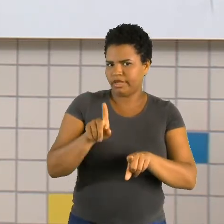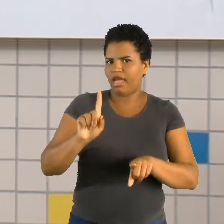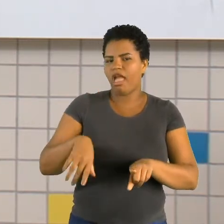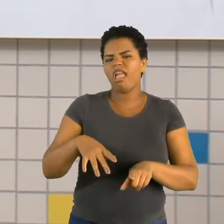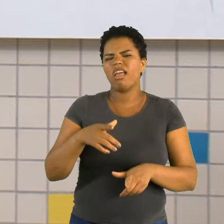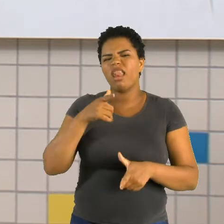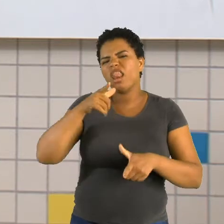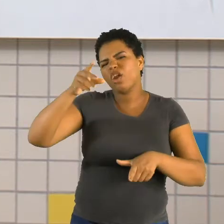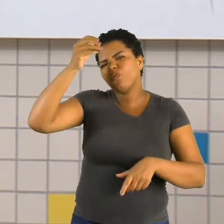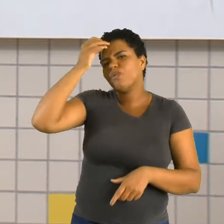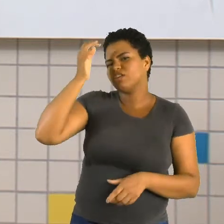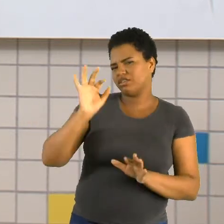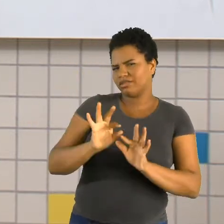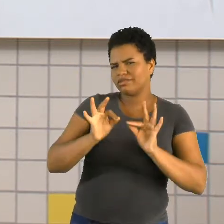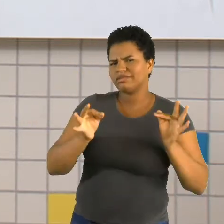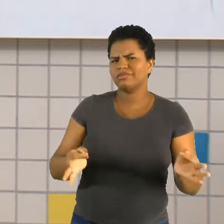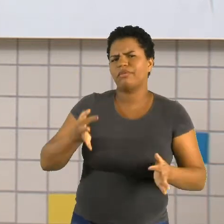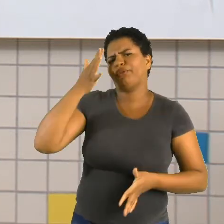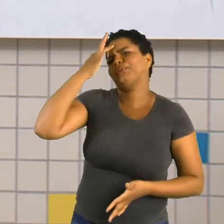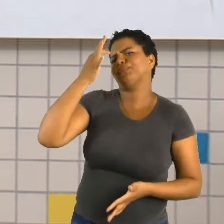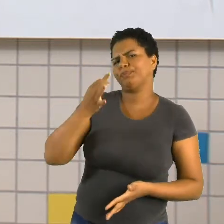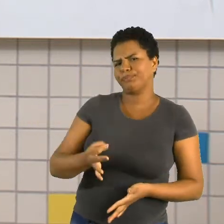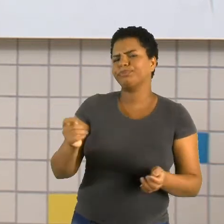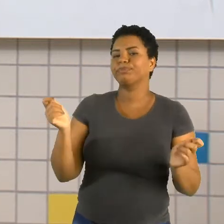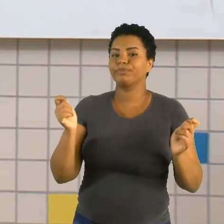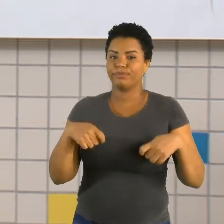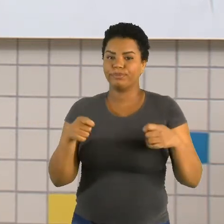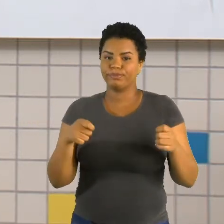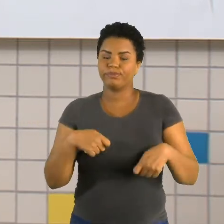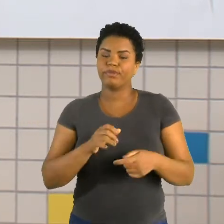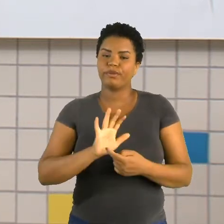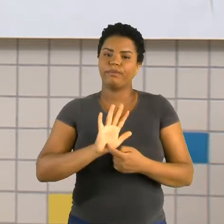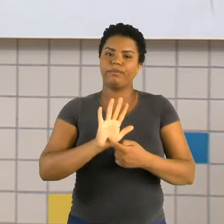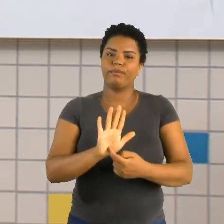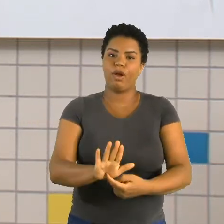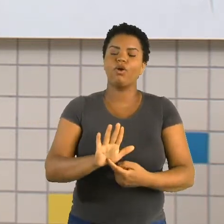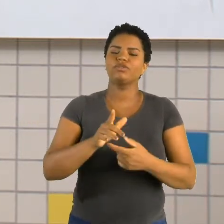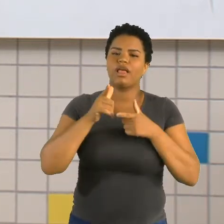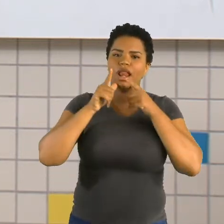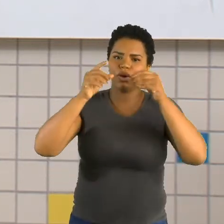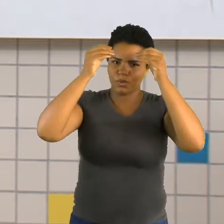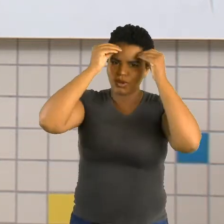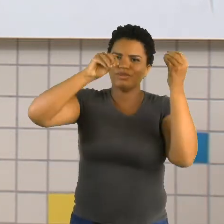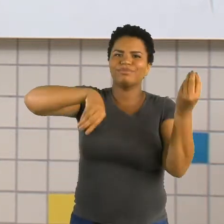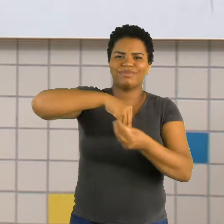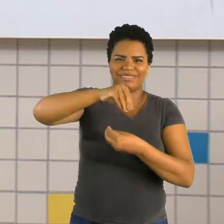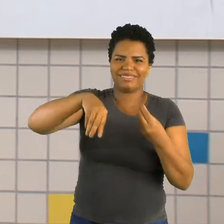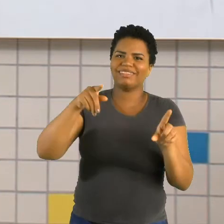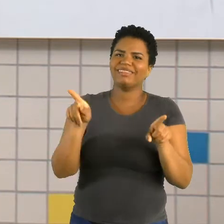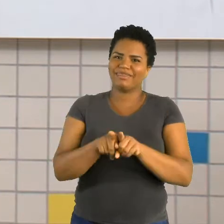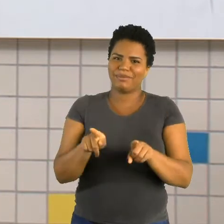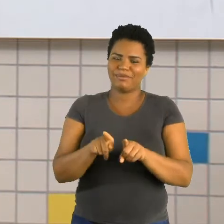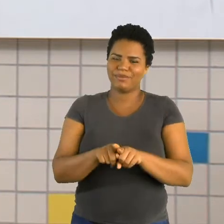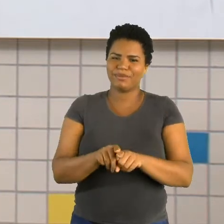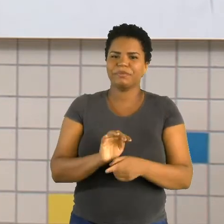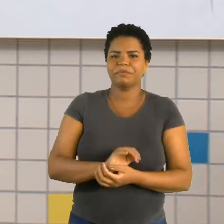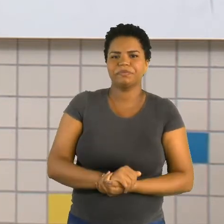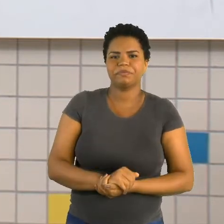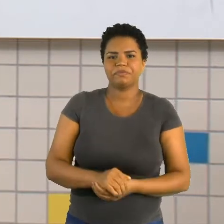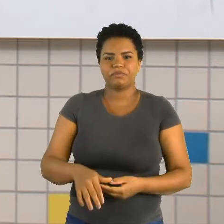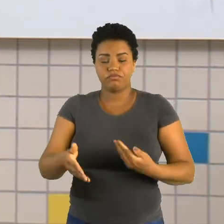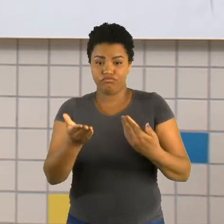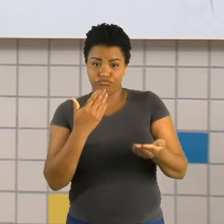uma linguagem simples. Apresenta a linguagem mista. A conversa entre os personagens